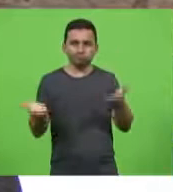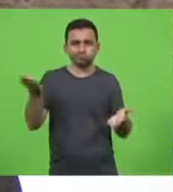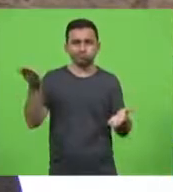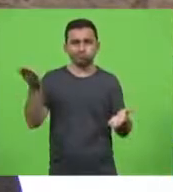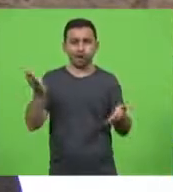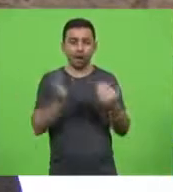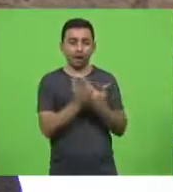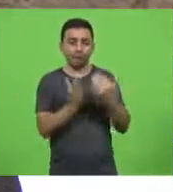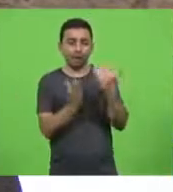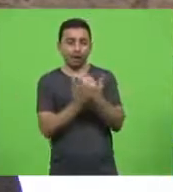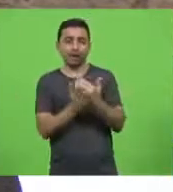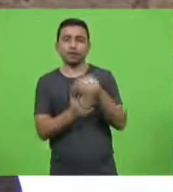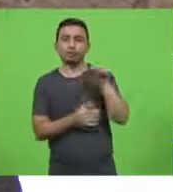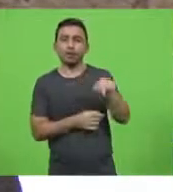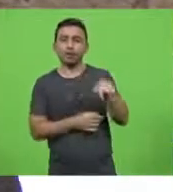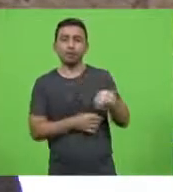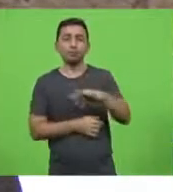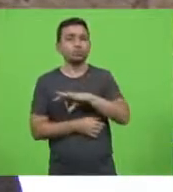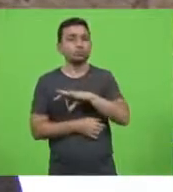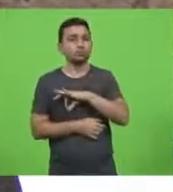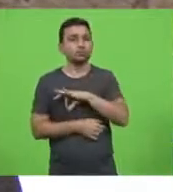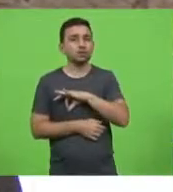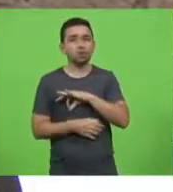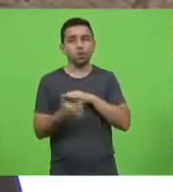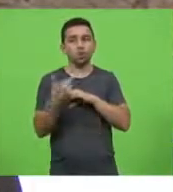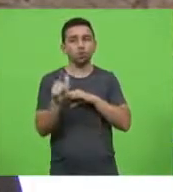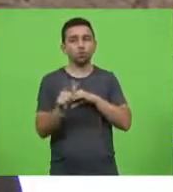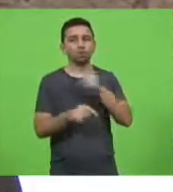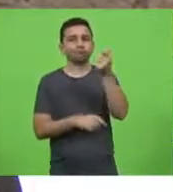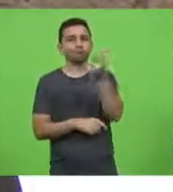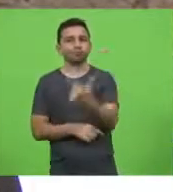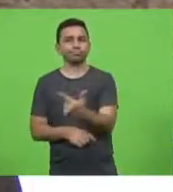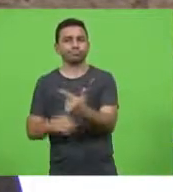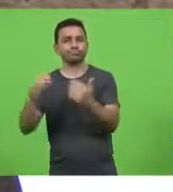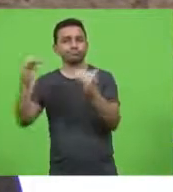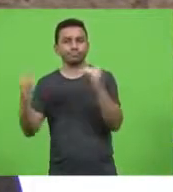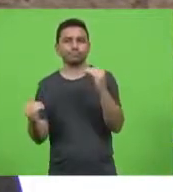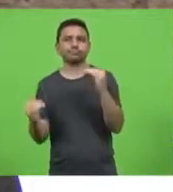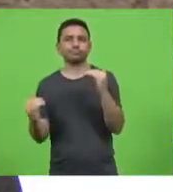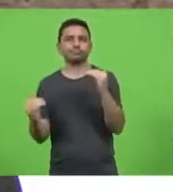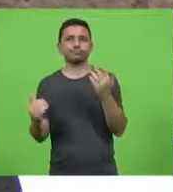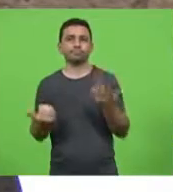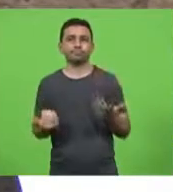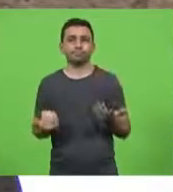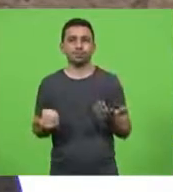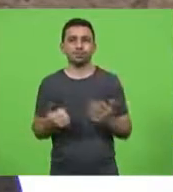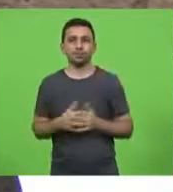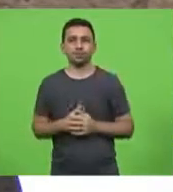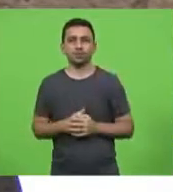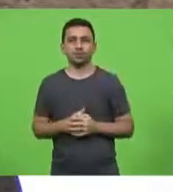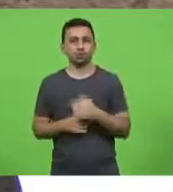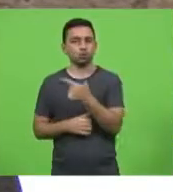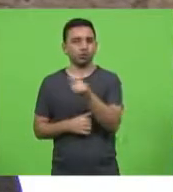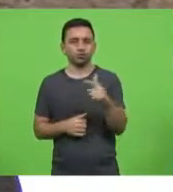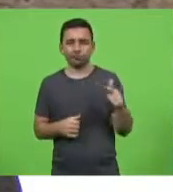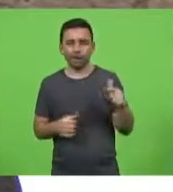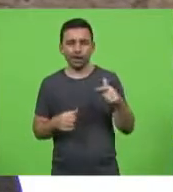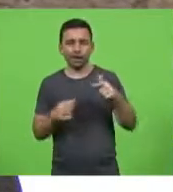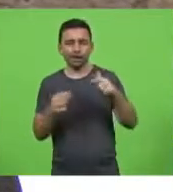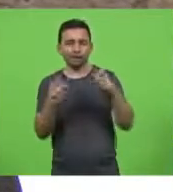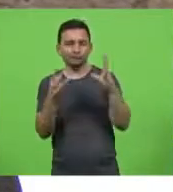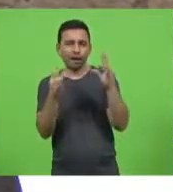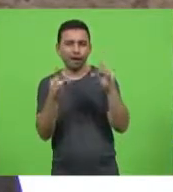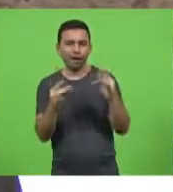em relação a outros municípios por questões políticas. Aí, sim, eu entendo que era, não era um critério técnico, eram critérios